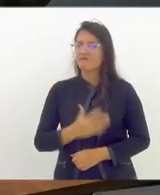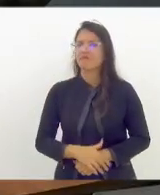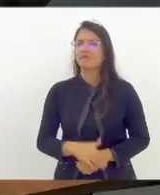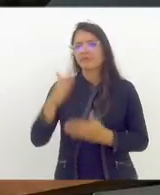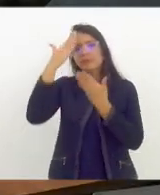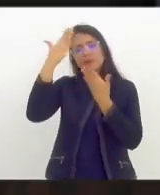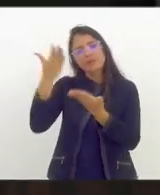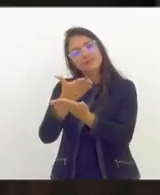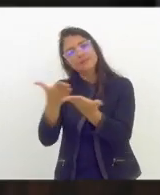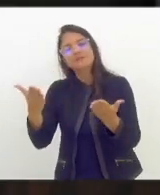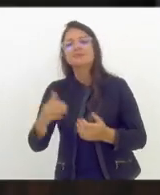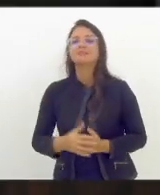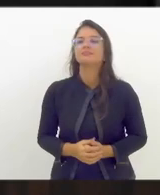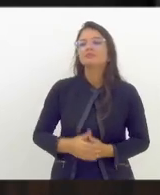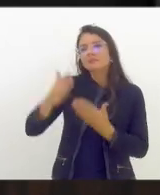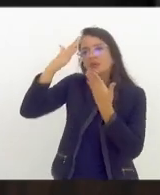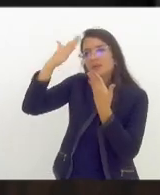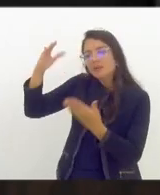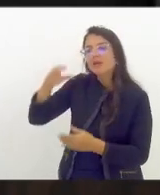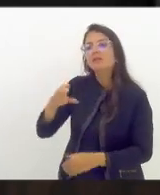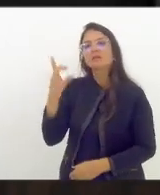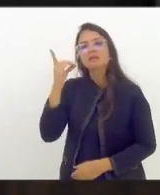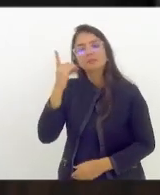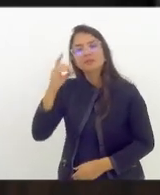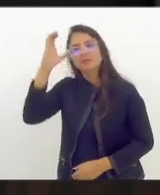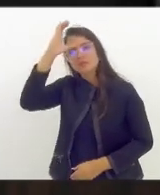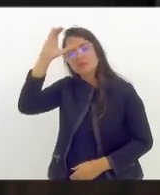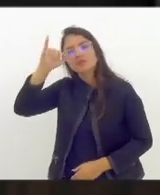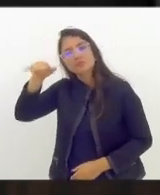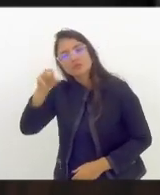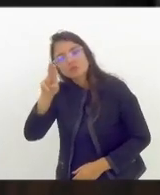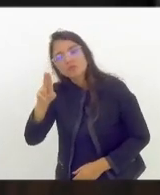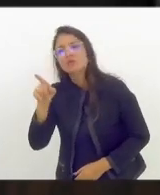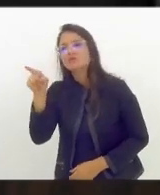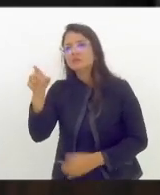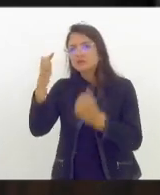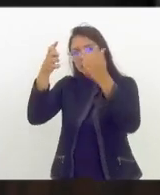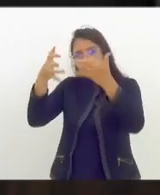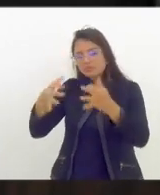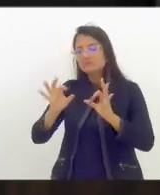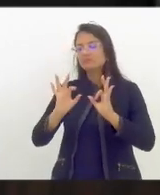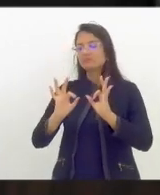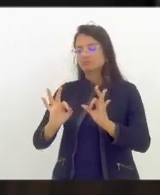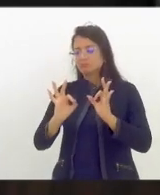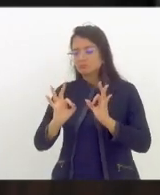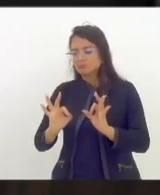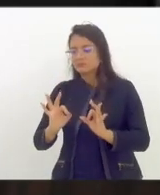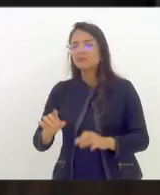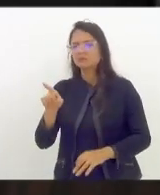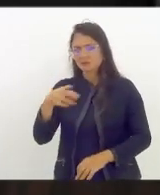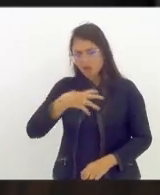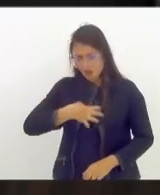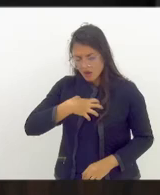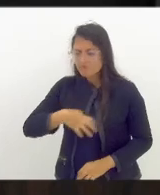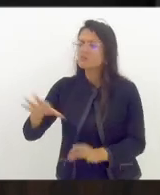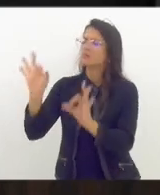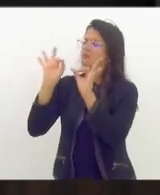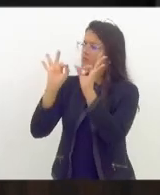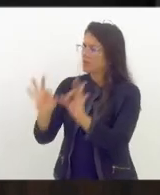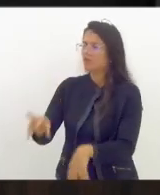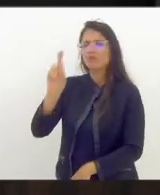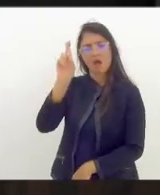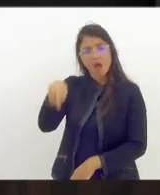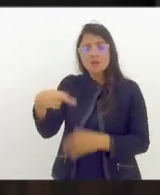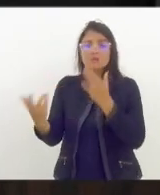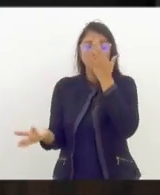Muito obrigada, deputada Tia Ju, excelente a sua indagação e indignação diante de